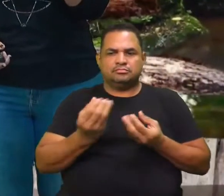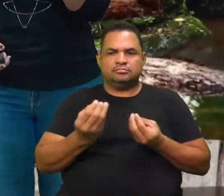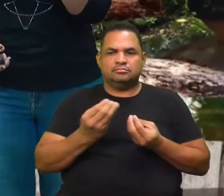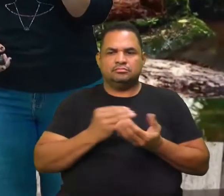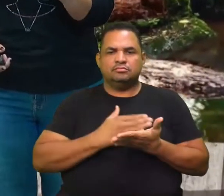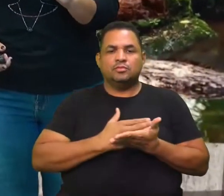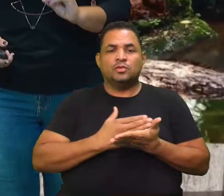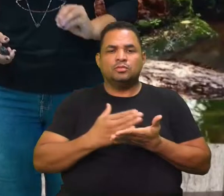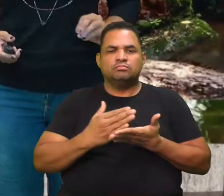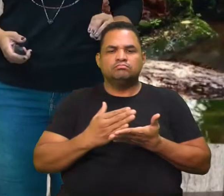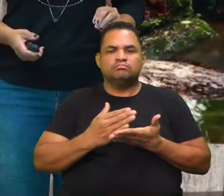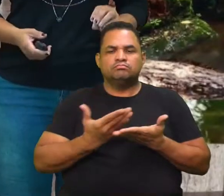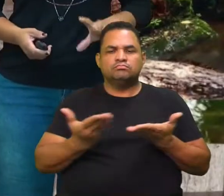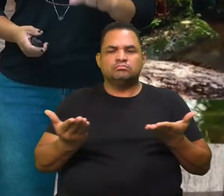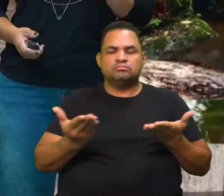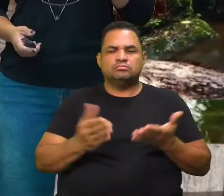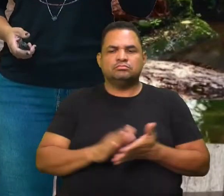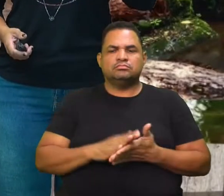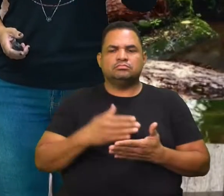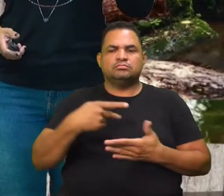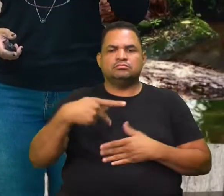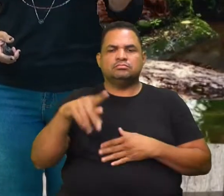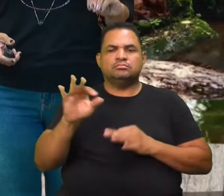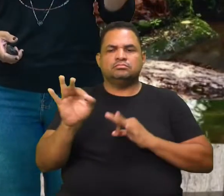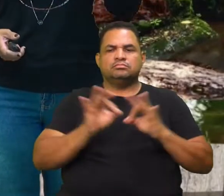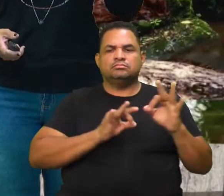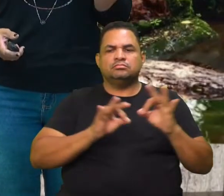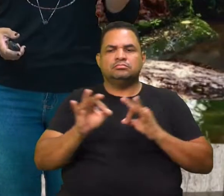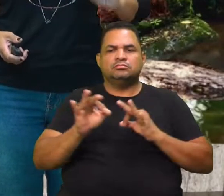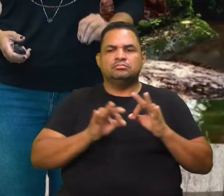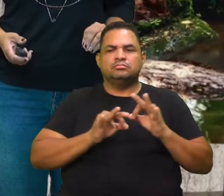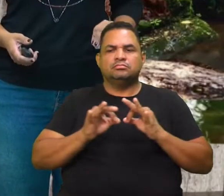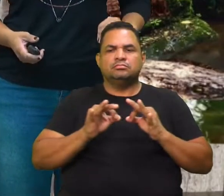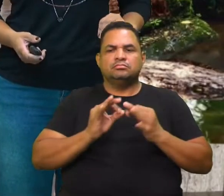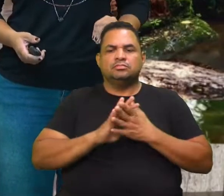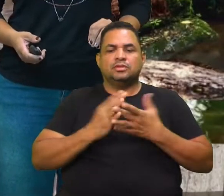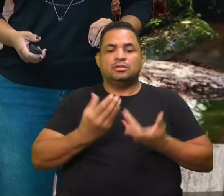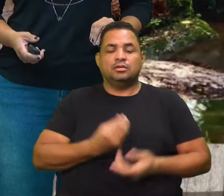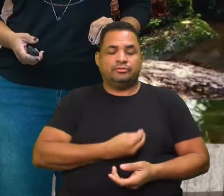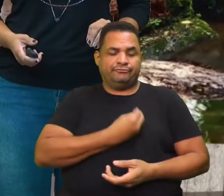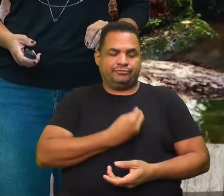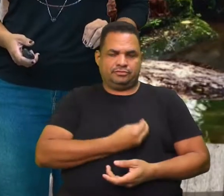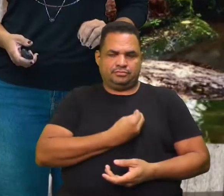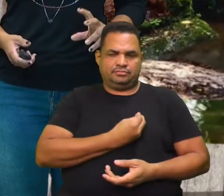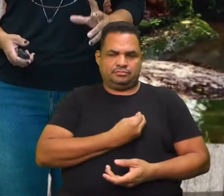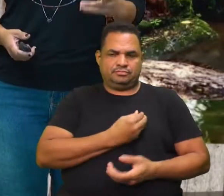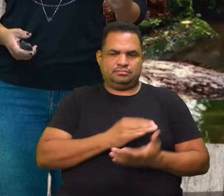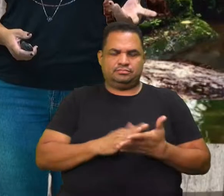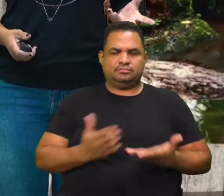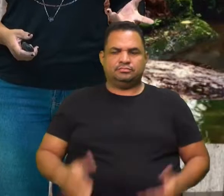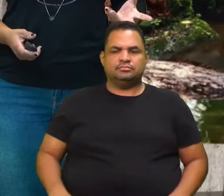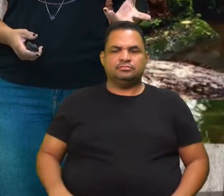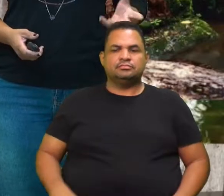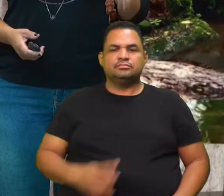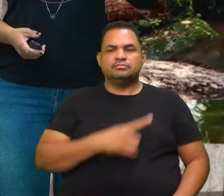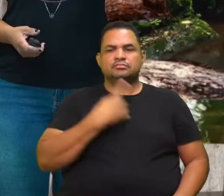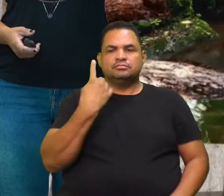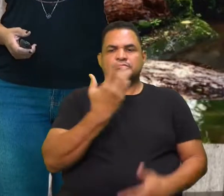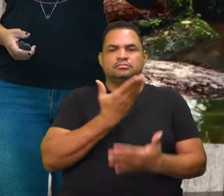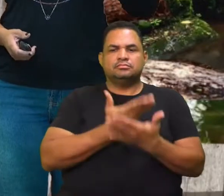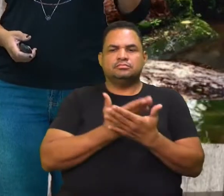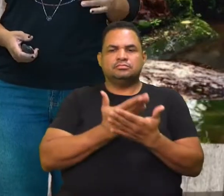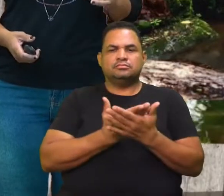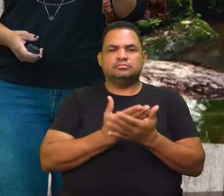pontapé inicial para a formação de um ser vivo, tá bom? E a gente vai ver